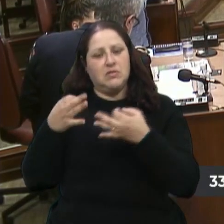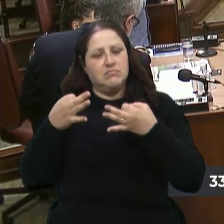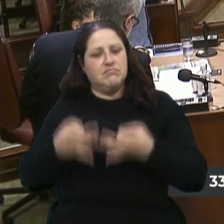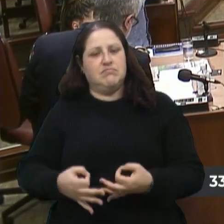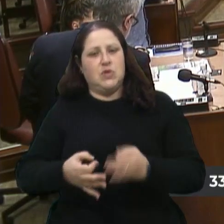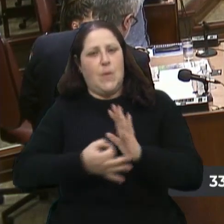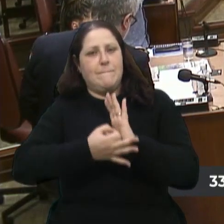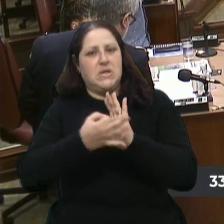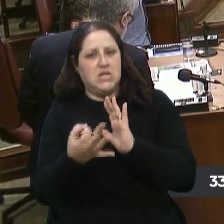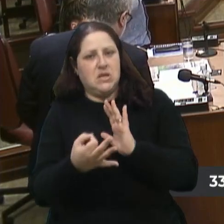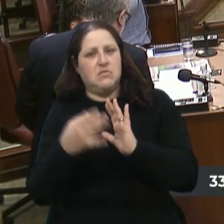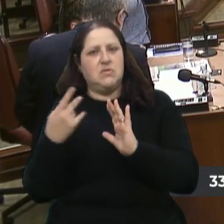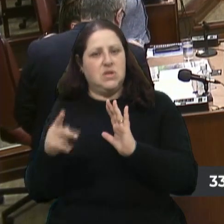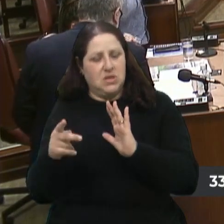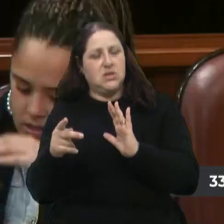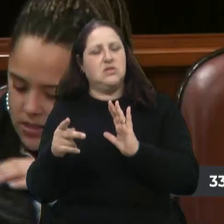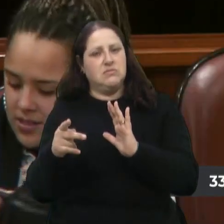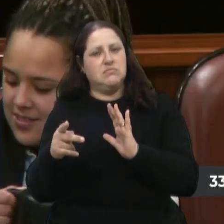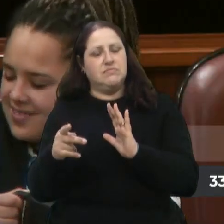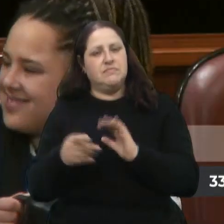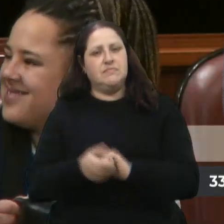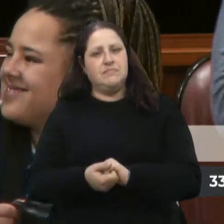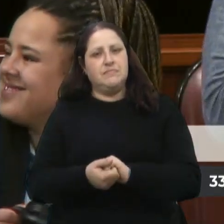posição e